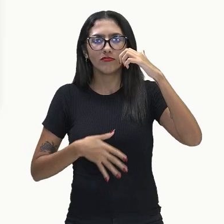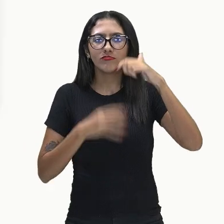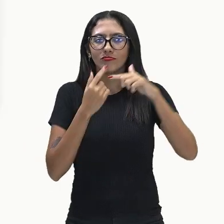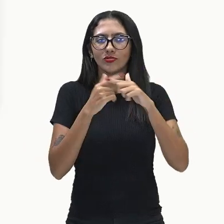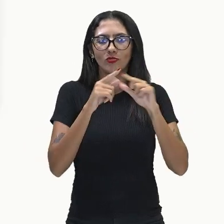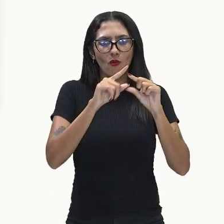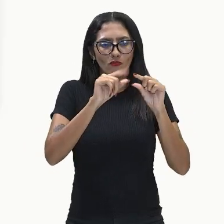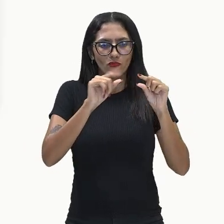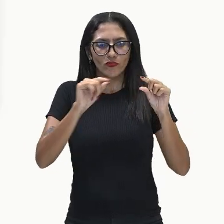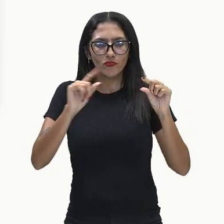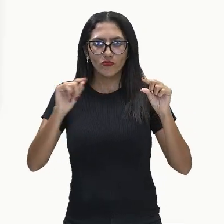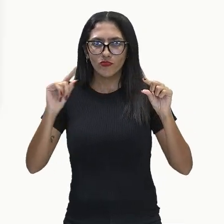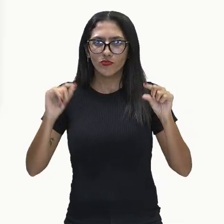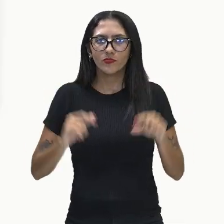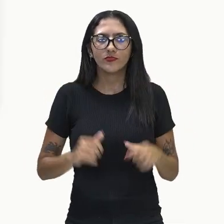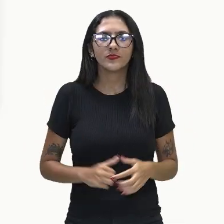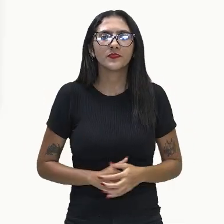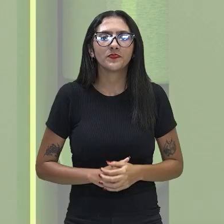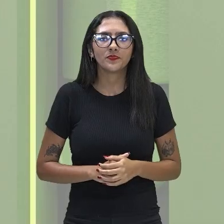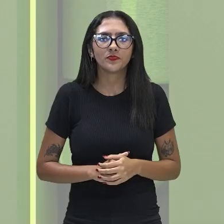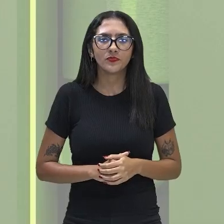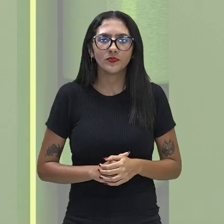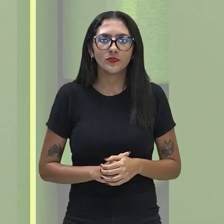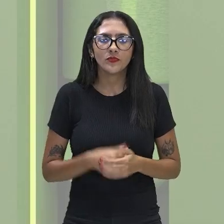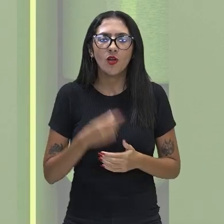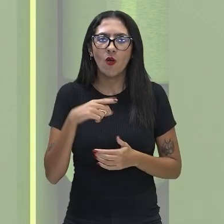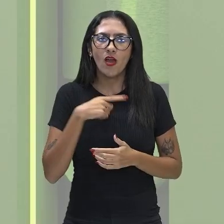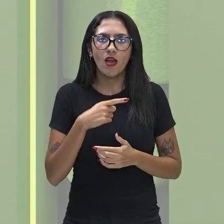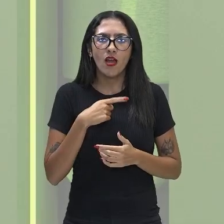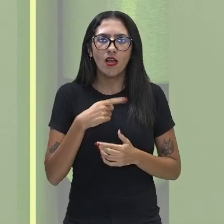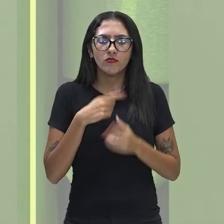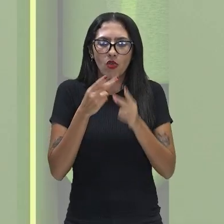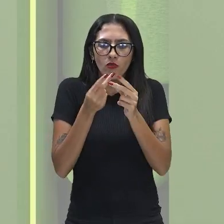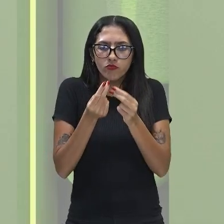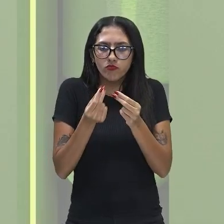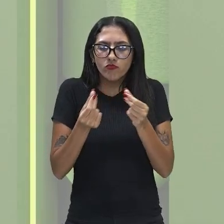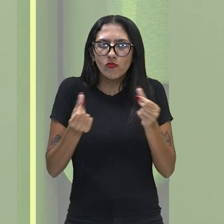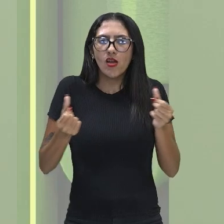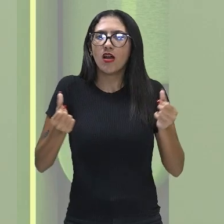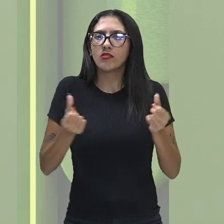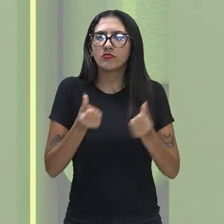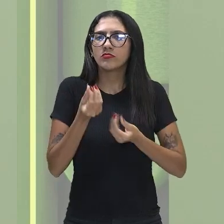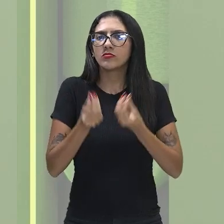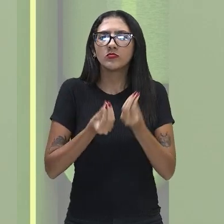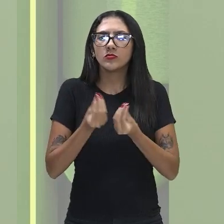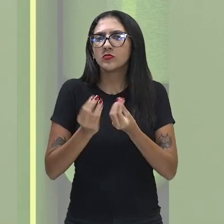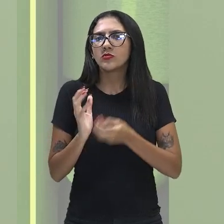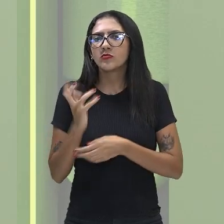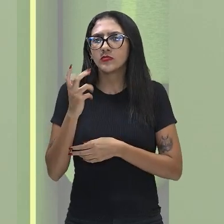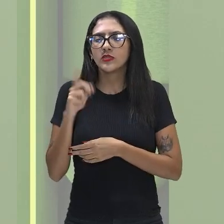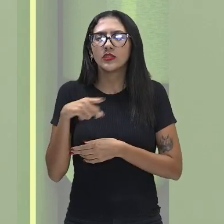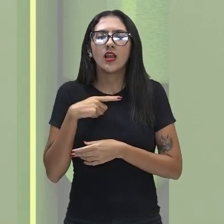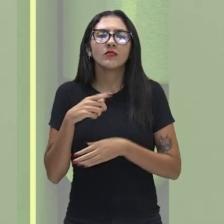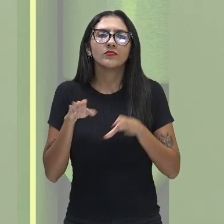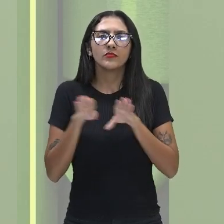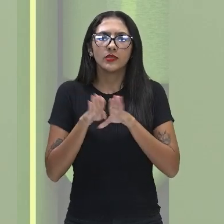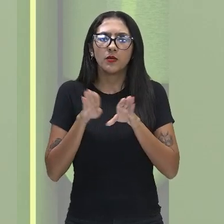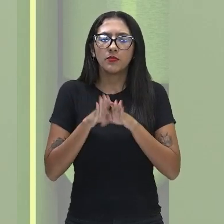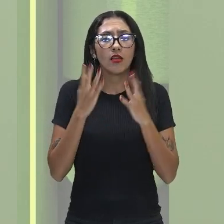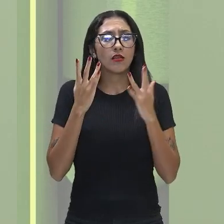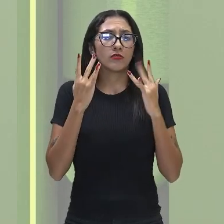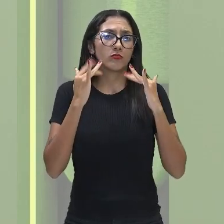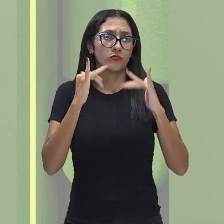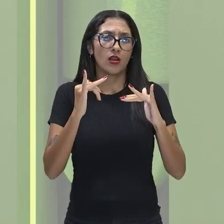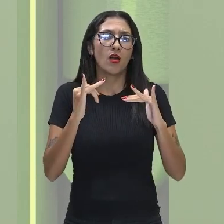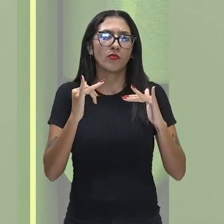danificada. Essa degeneração, ela ocorre de forma também natural.